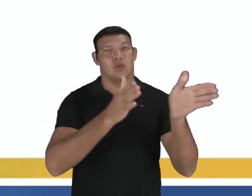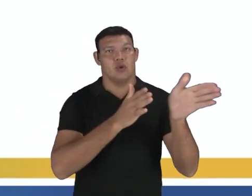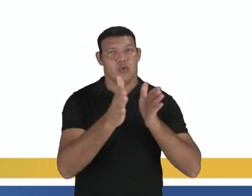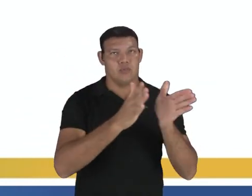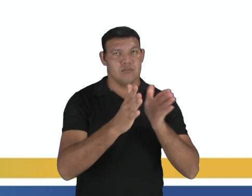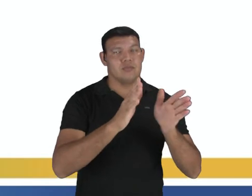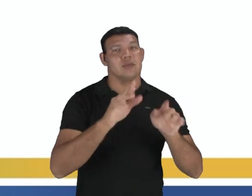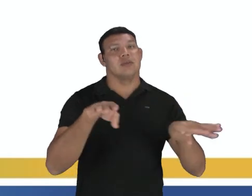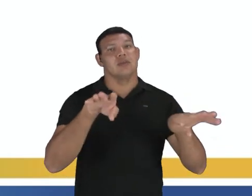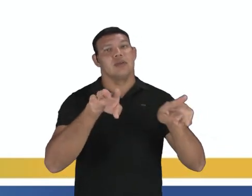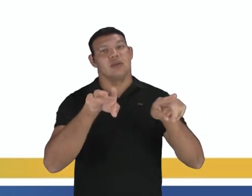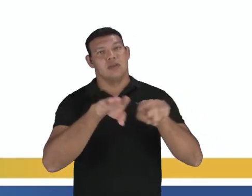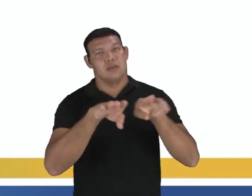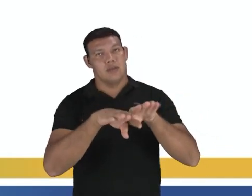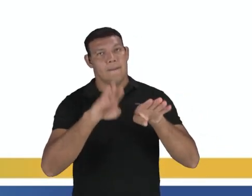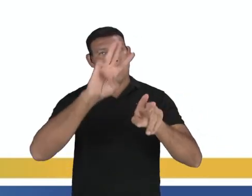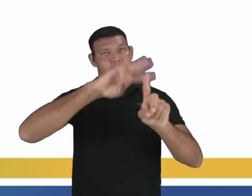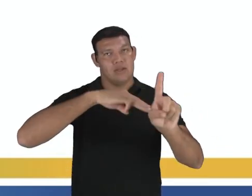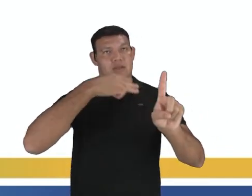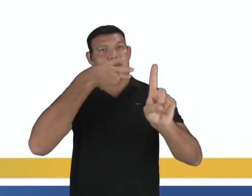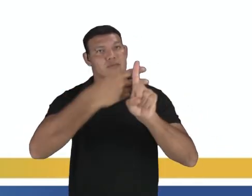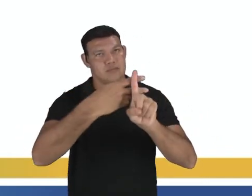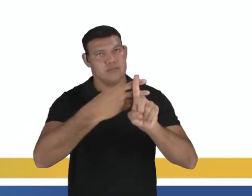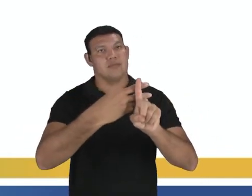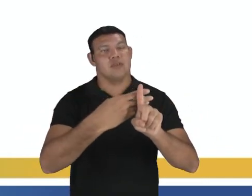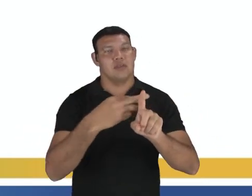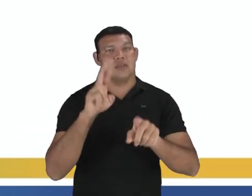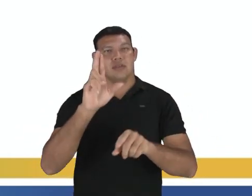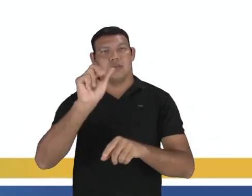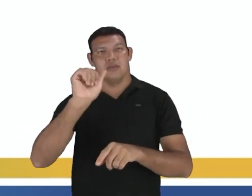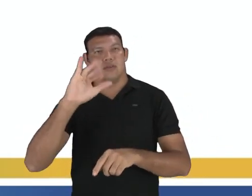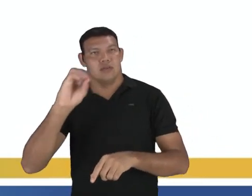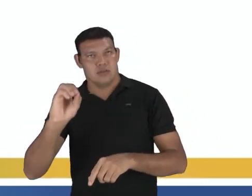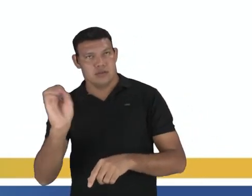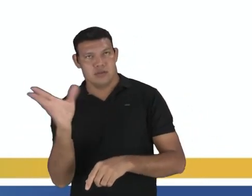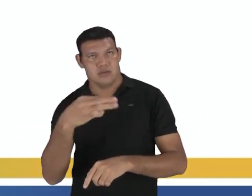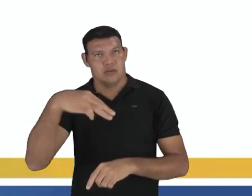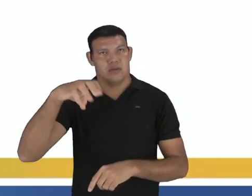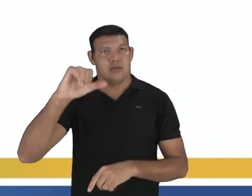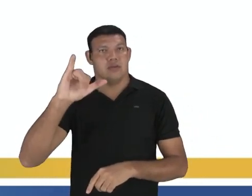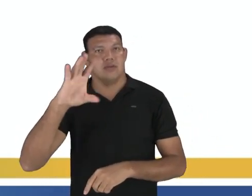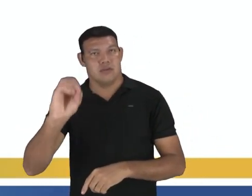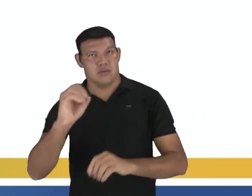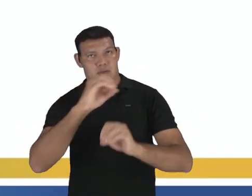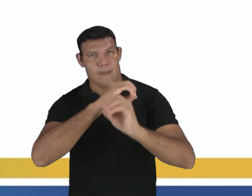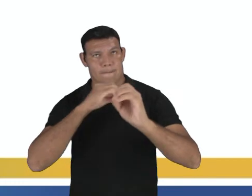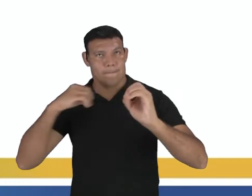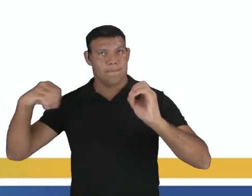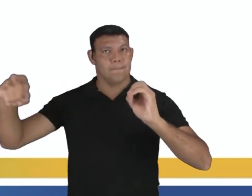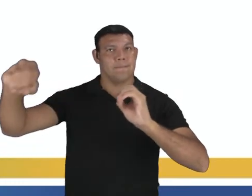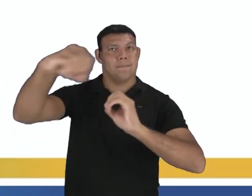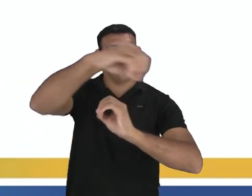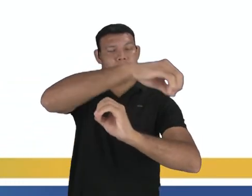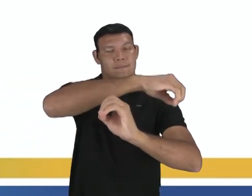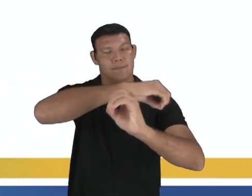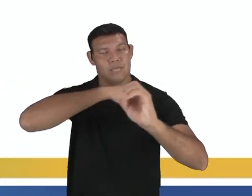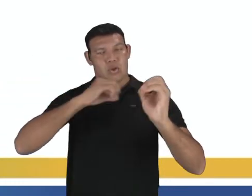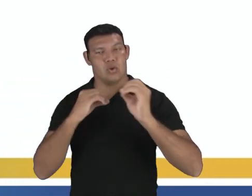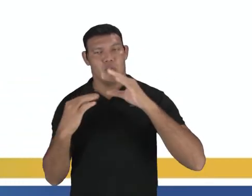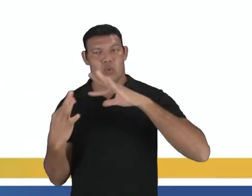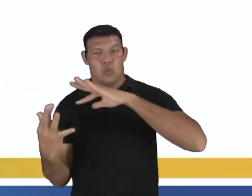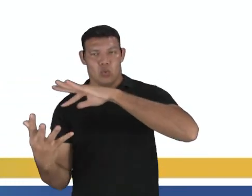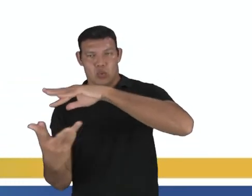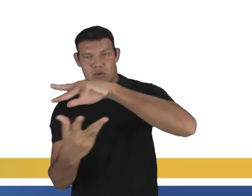e o cubo do raio médio da órbita de um planeta é sempre constante. Isso daí vai servir, por exemplo, para você achar